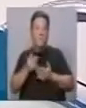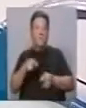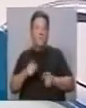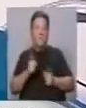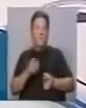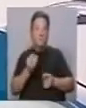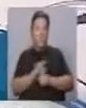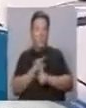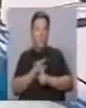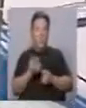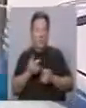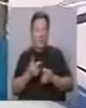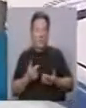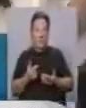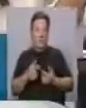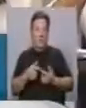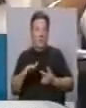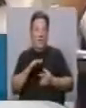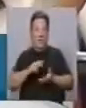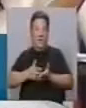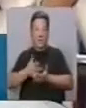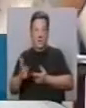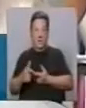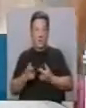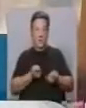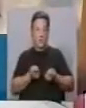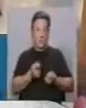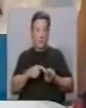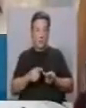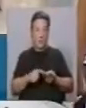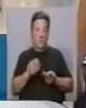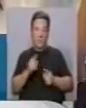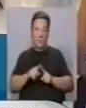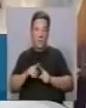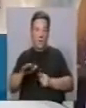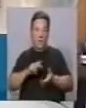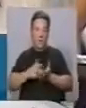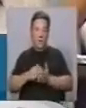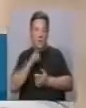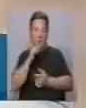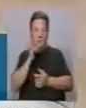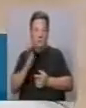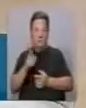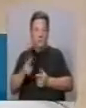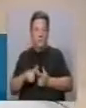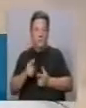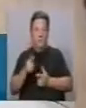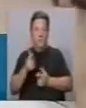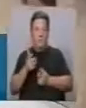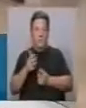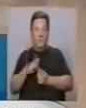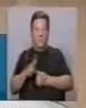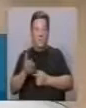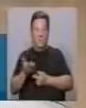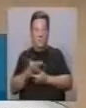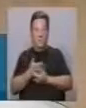Muita coisa. Áreas de engenharia, da gestão, muitas áreas técnicas, sobretudo. O impacto no mercado